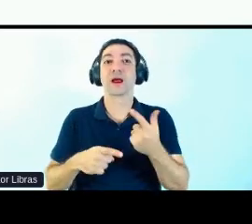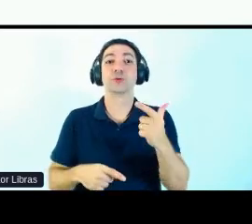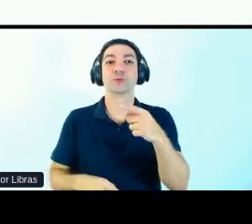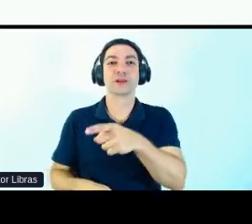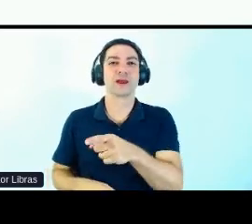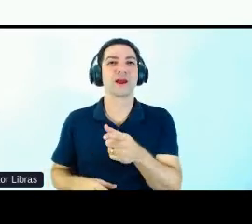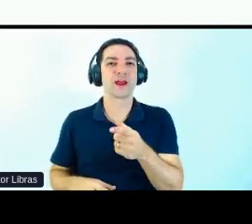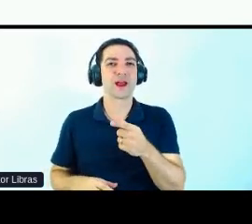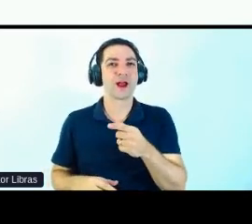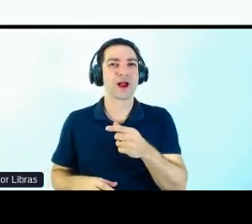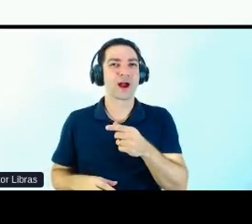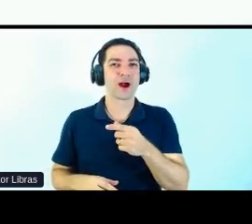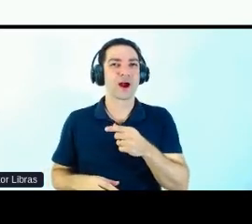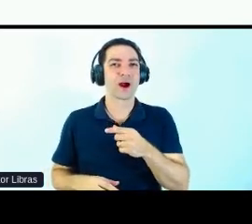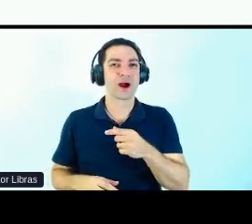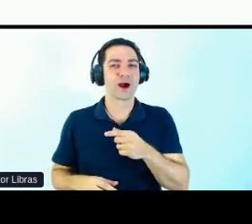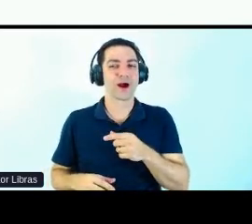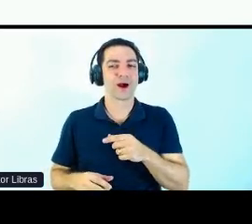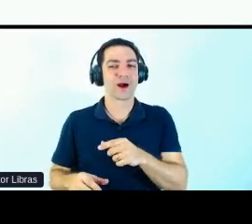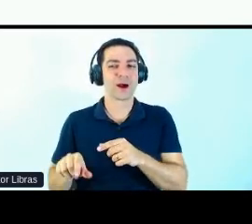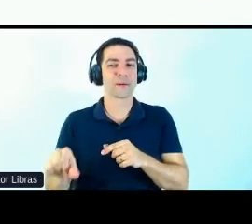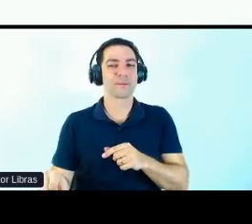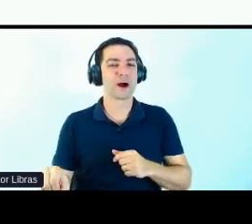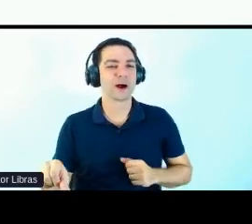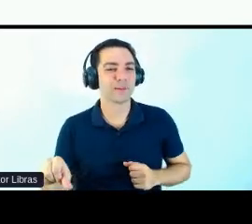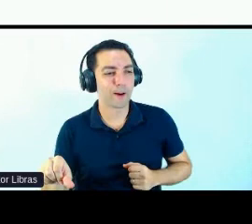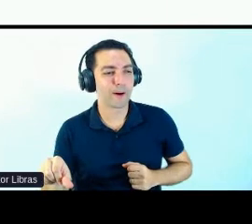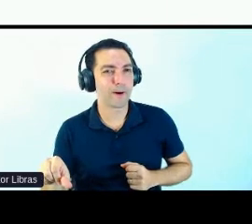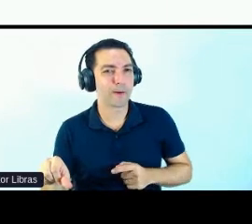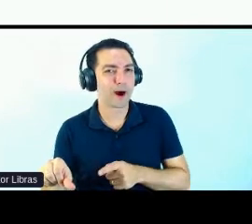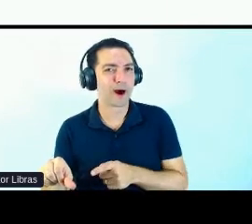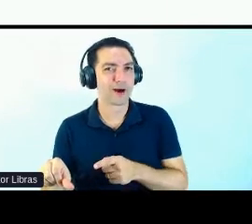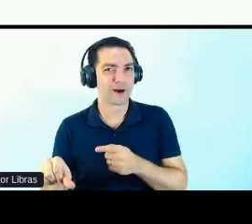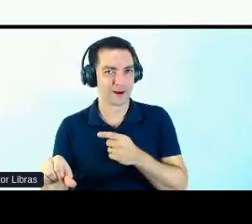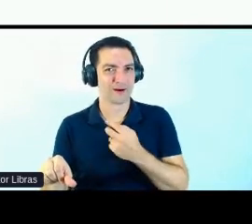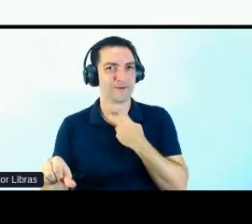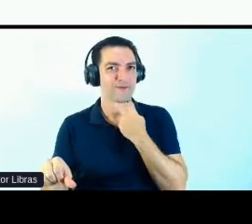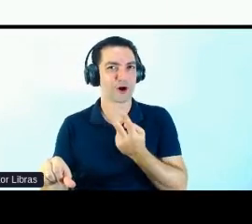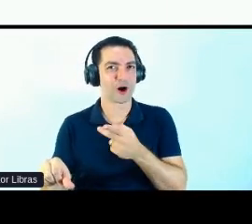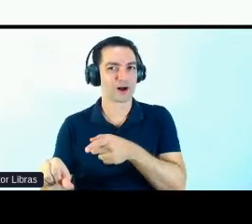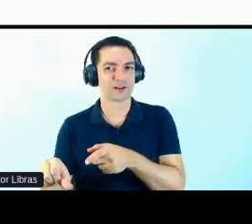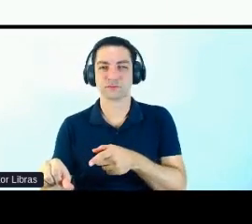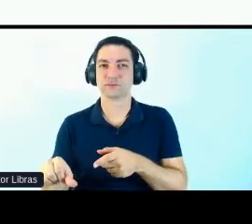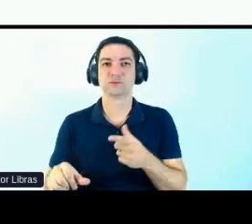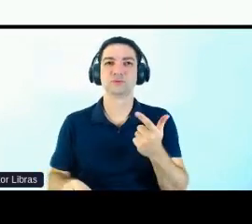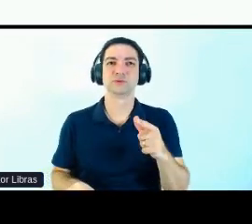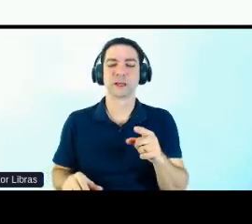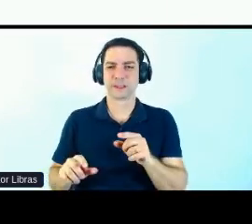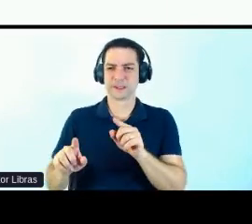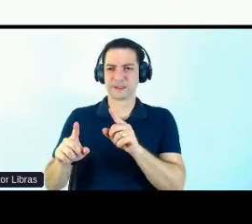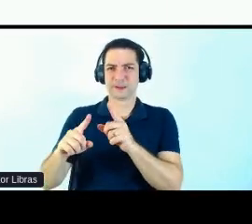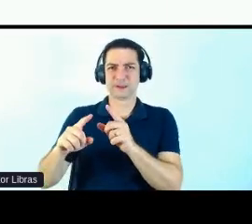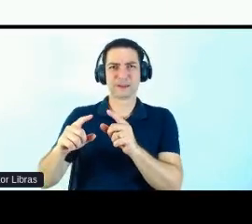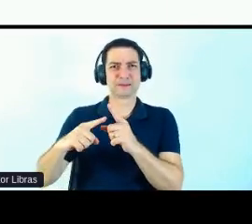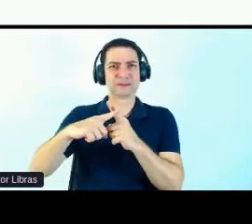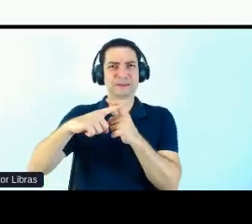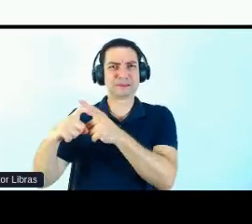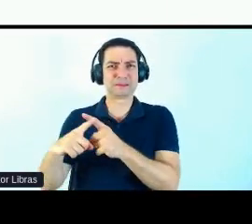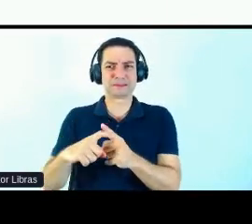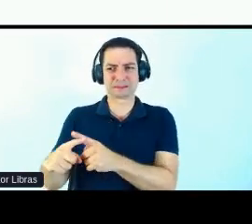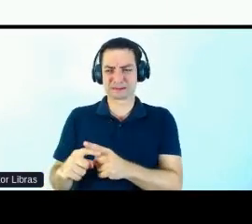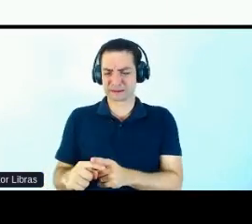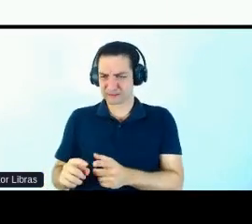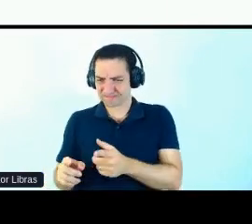tudo, os números e figurinhas ali na tela. Então, o antigo era naquele que você